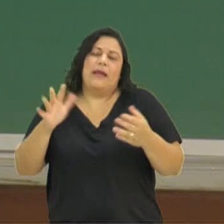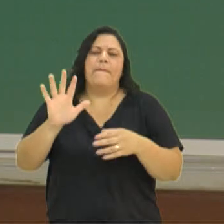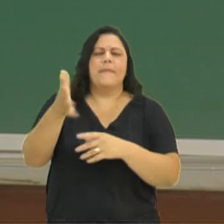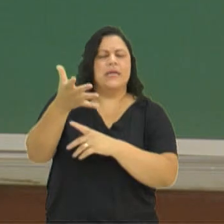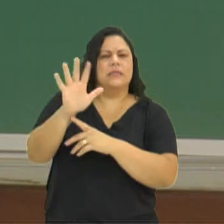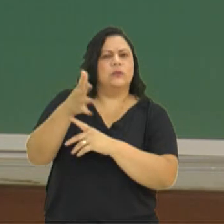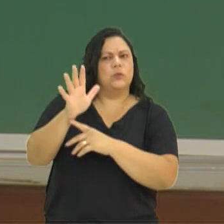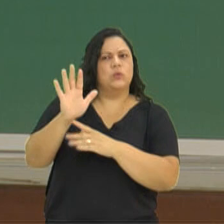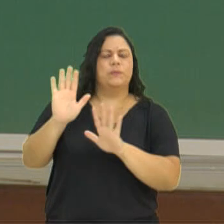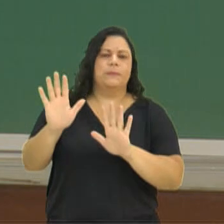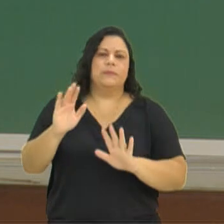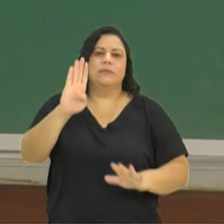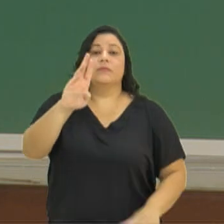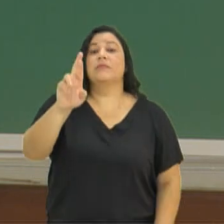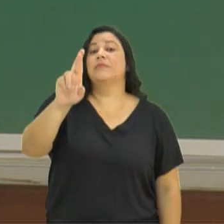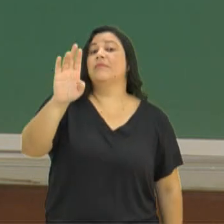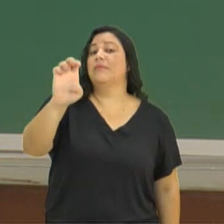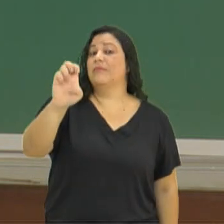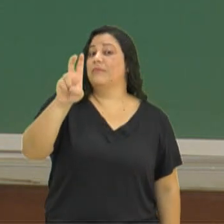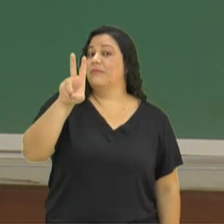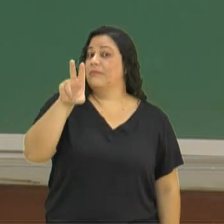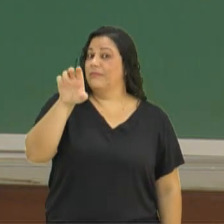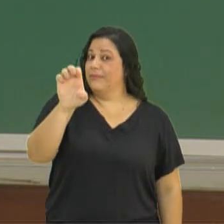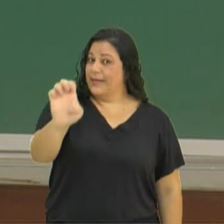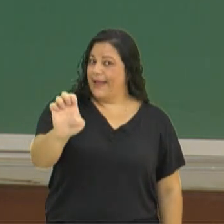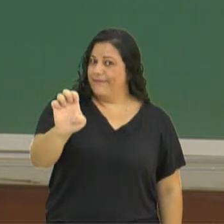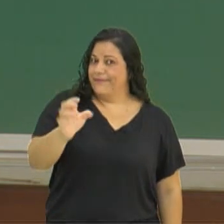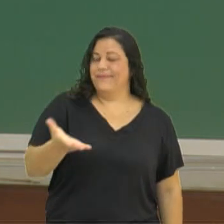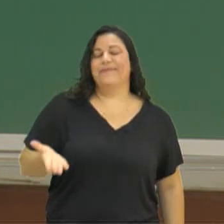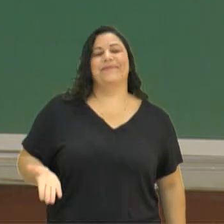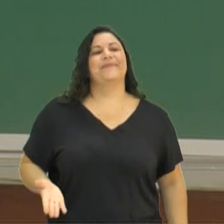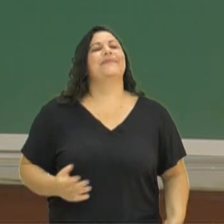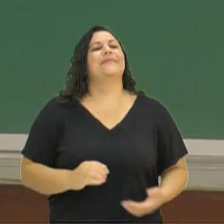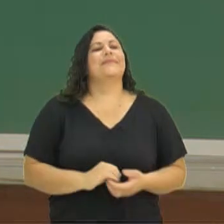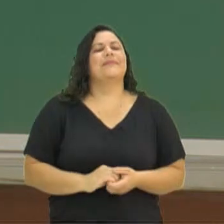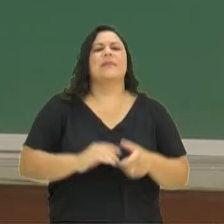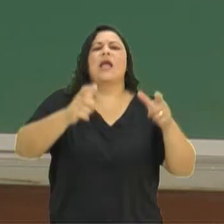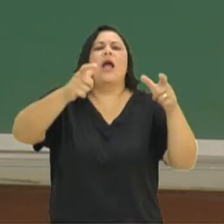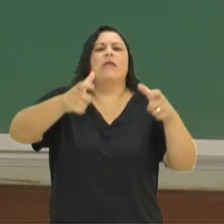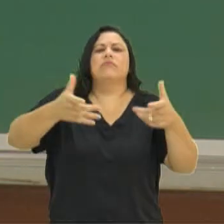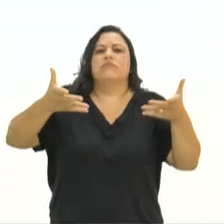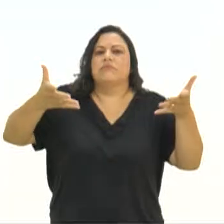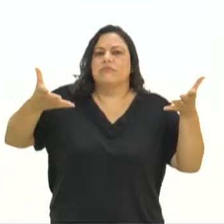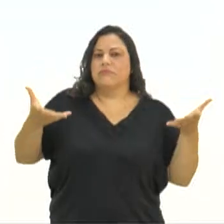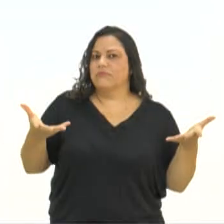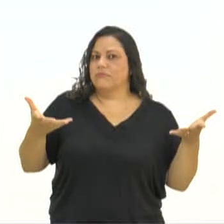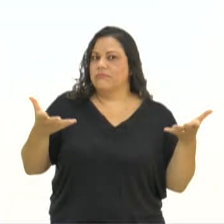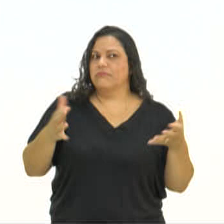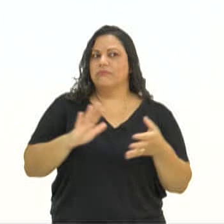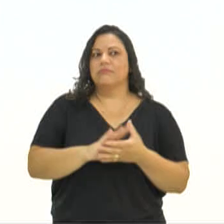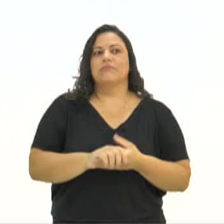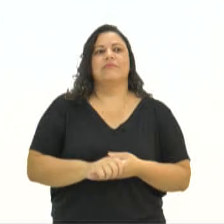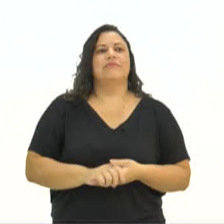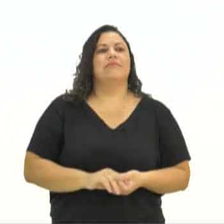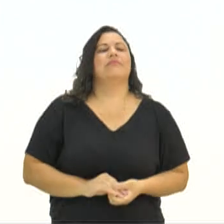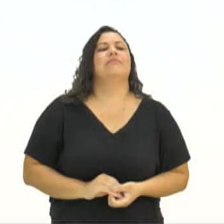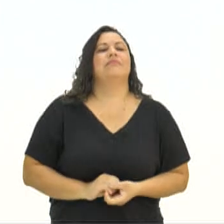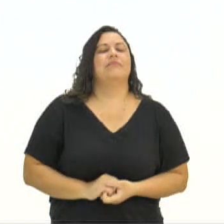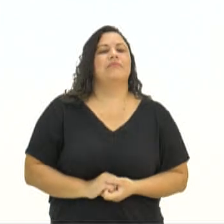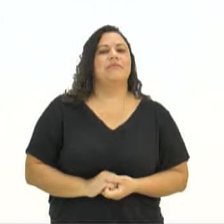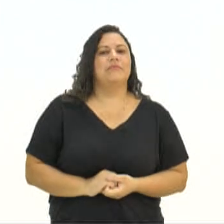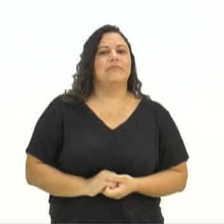em los cines. E a resposta possível, em lugar de la fecha, el adverbio, está el